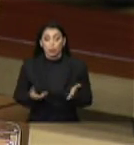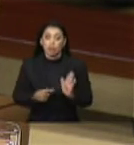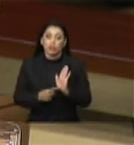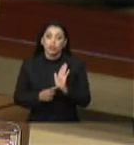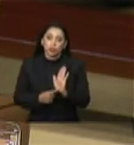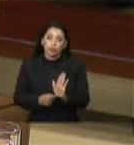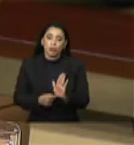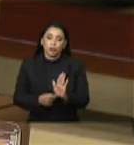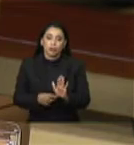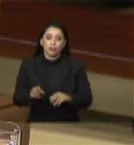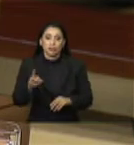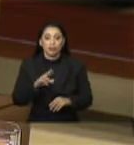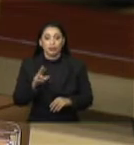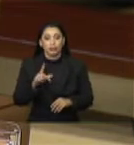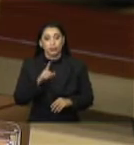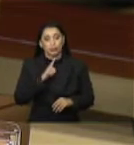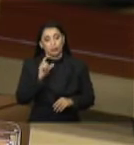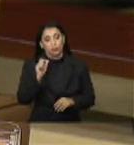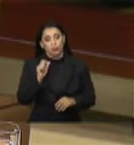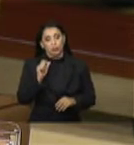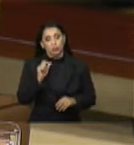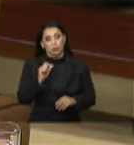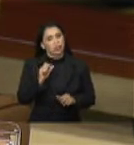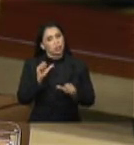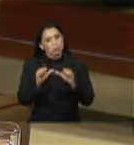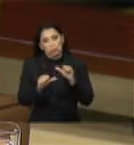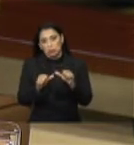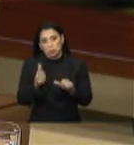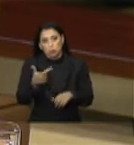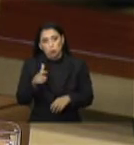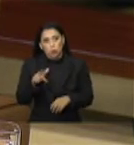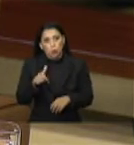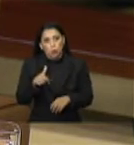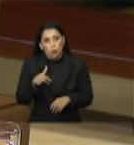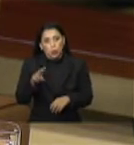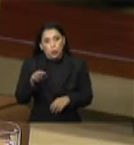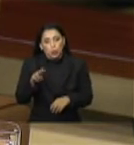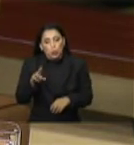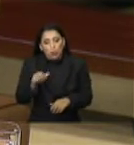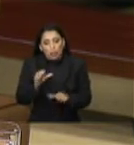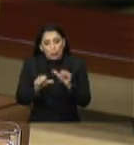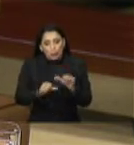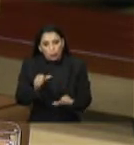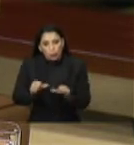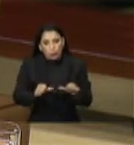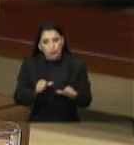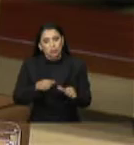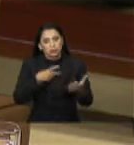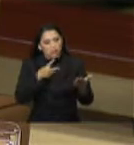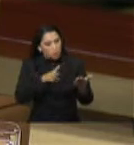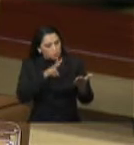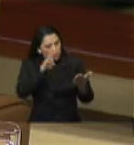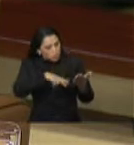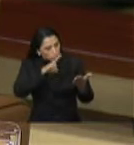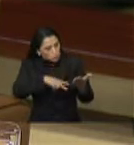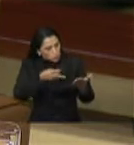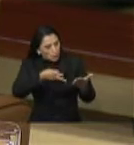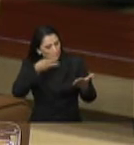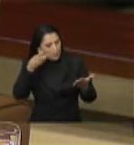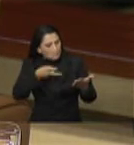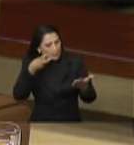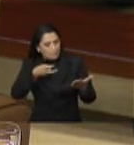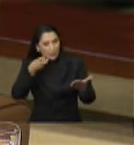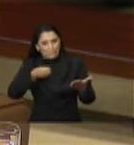que nós também não somos um precipitado insolúvel somos permeados pela leitura pelo estudo pela